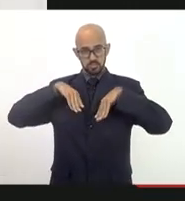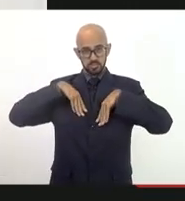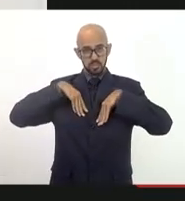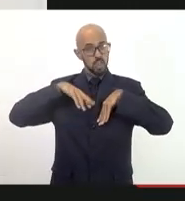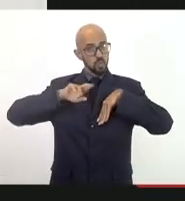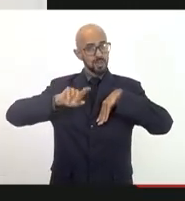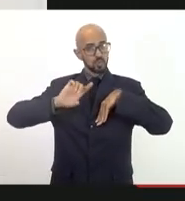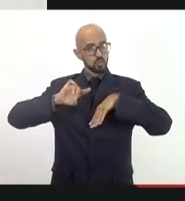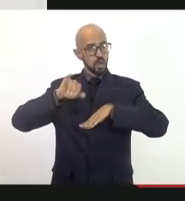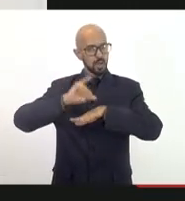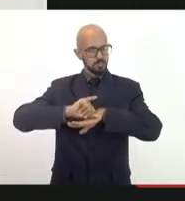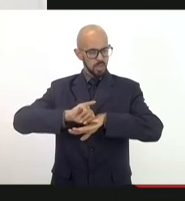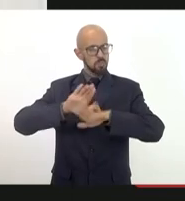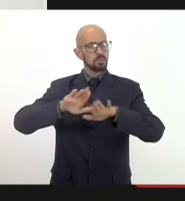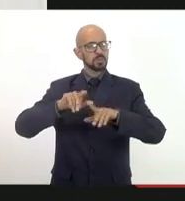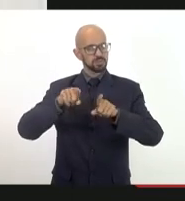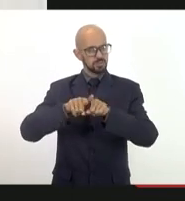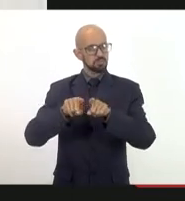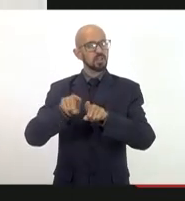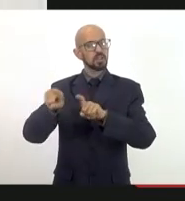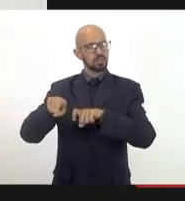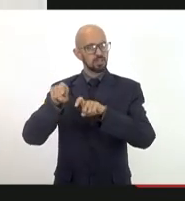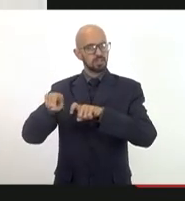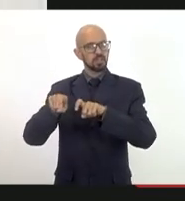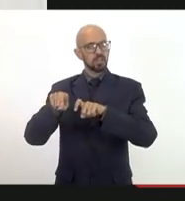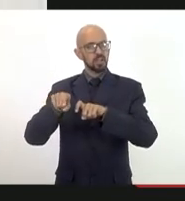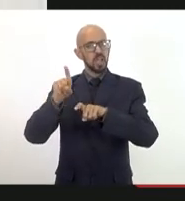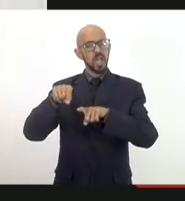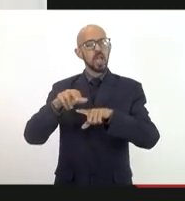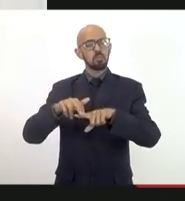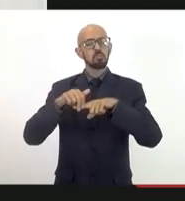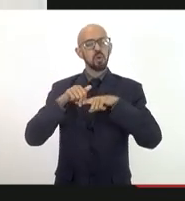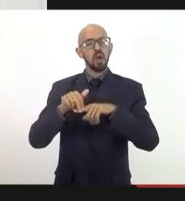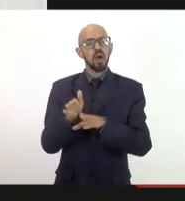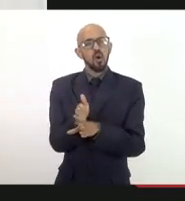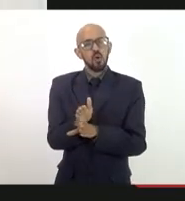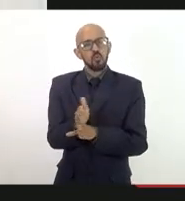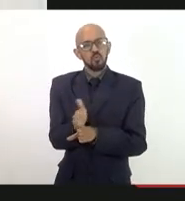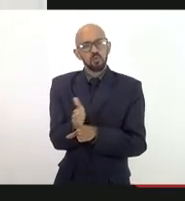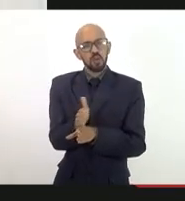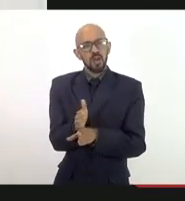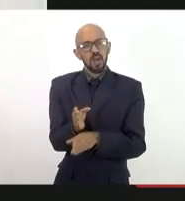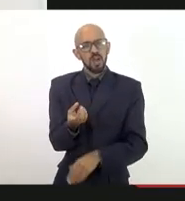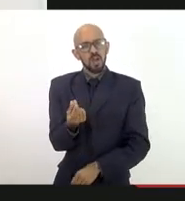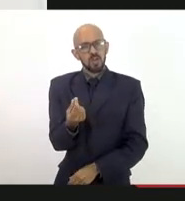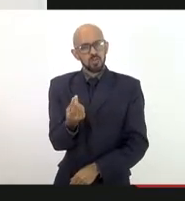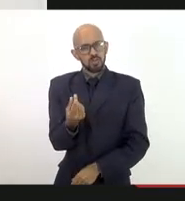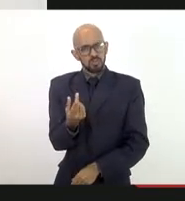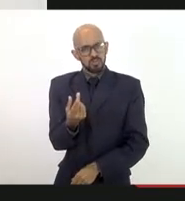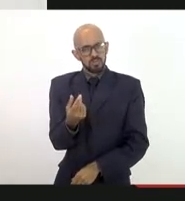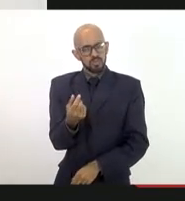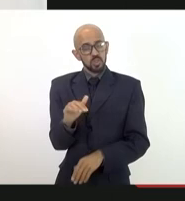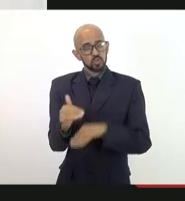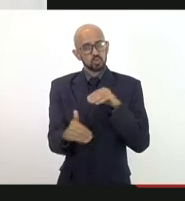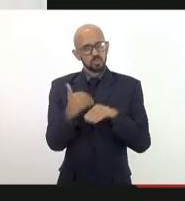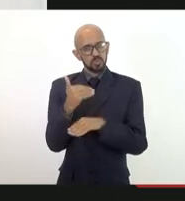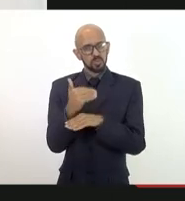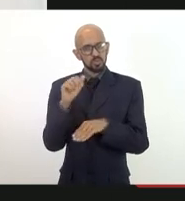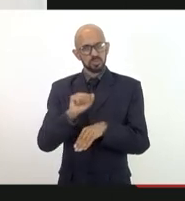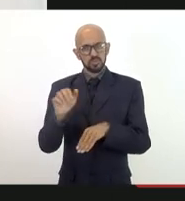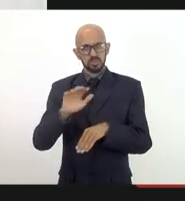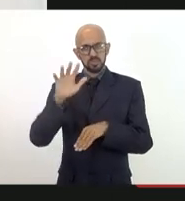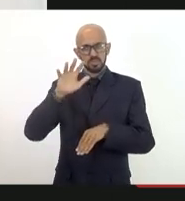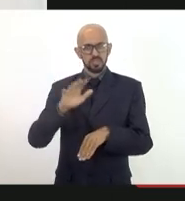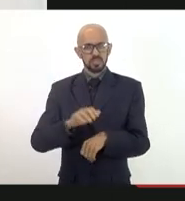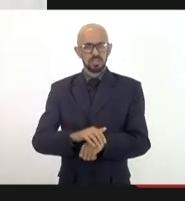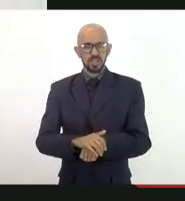mais pobres, elas são conhecidas pela alta vulnerabilidade econômica desses territórios, sobretudo as áreas de favela em que elas estão inseridas.